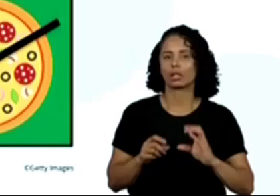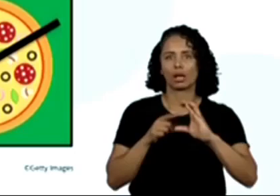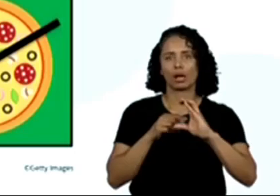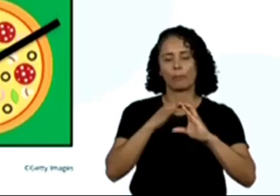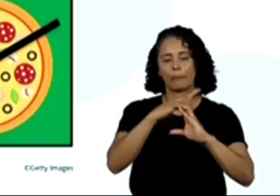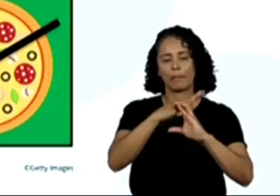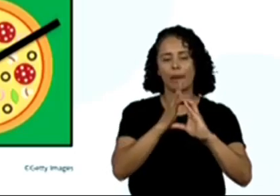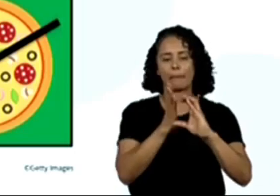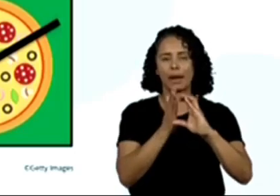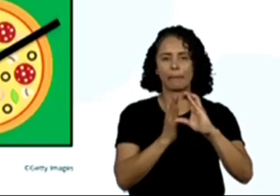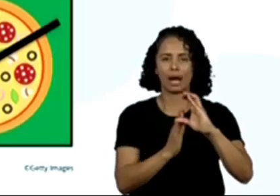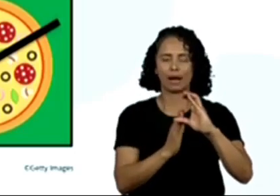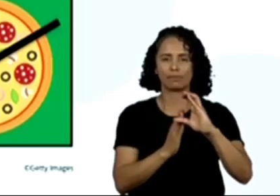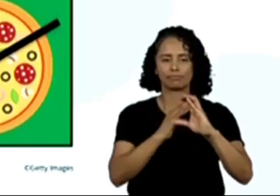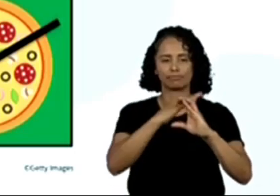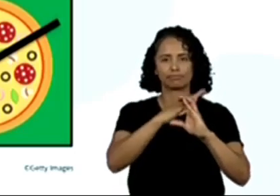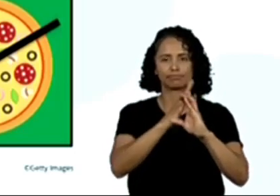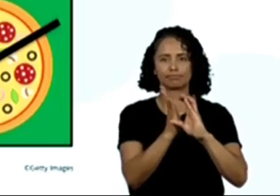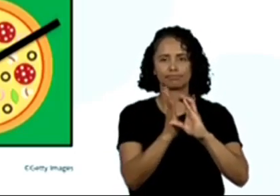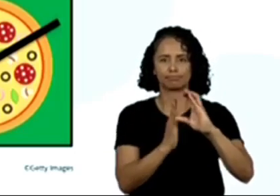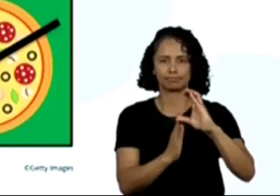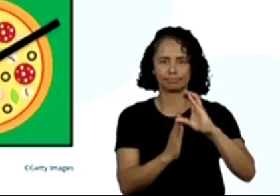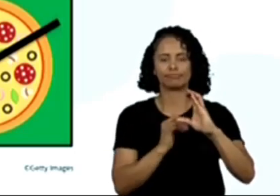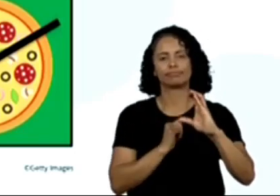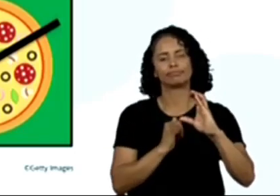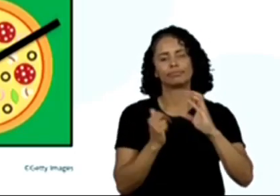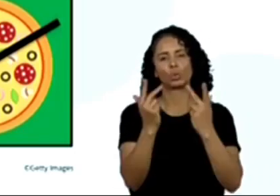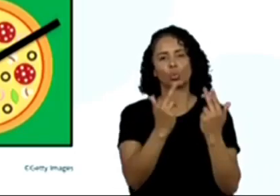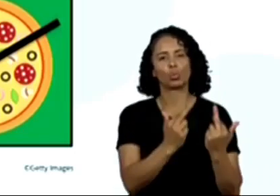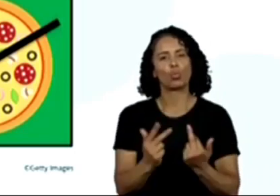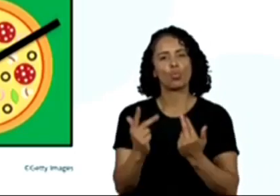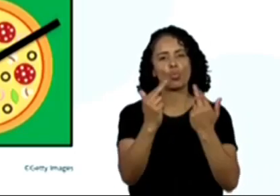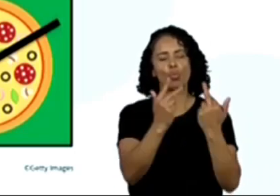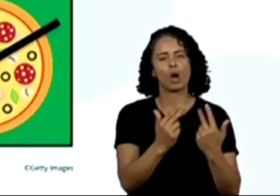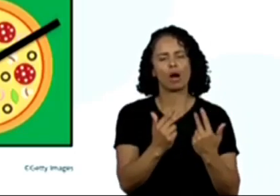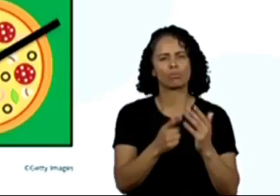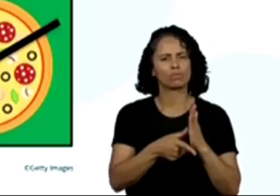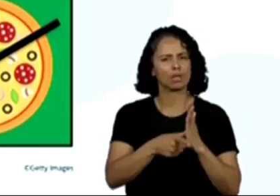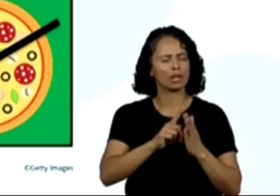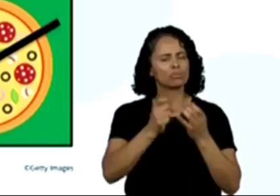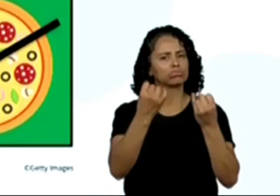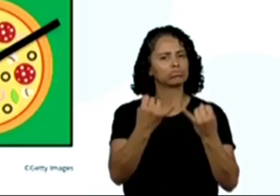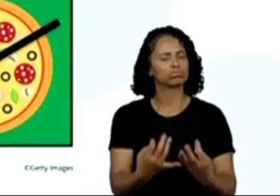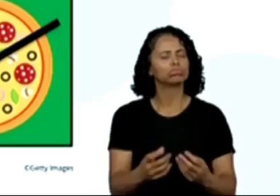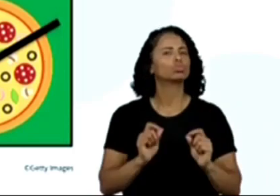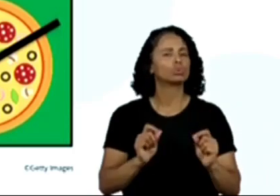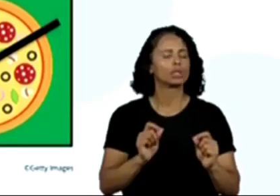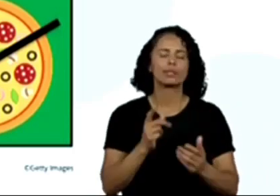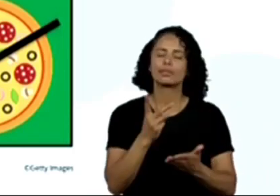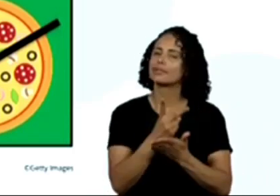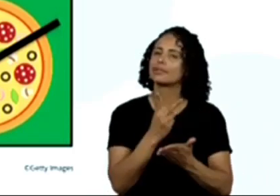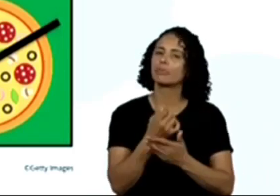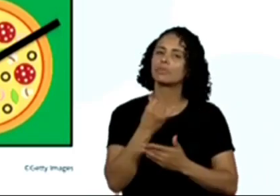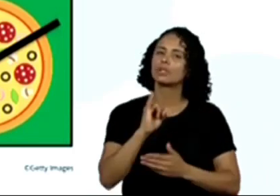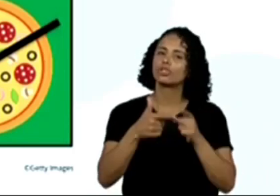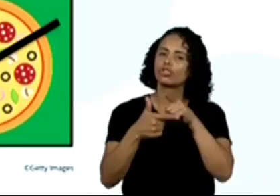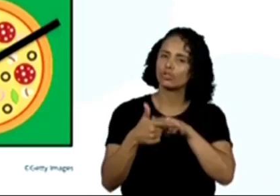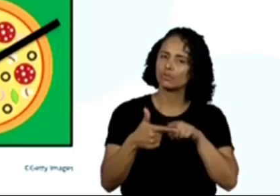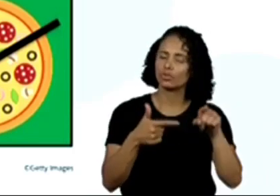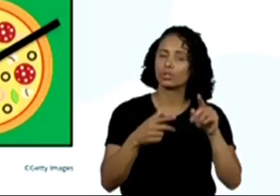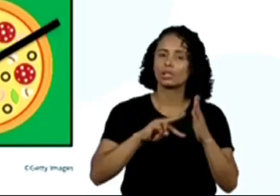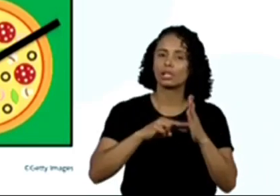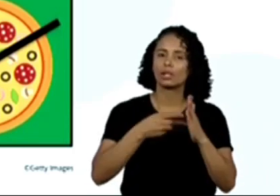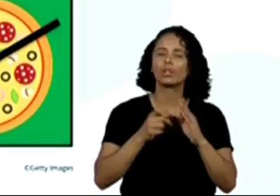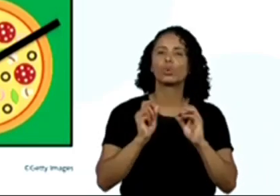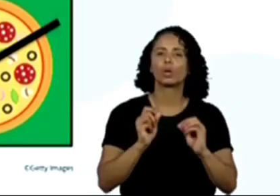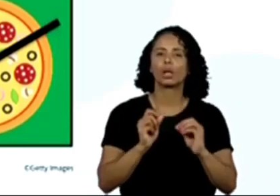o modelo com que eu divido aí em 3 partes iguais. A gente até estava comentando aqui um pouquinho antes da aula, né? Geralmente dividir, no caso, um